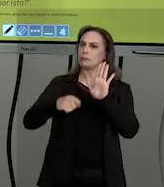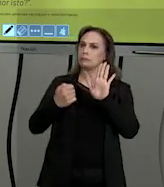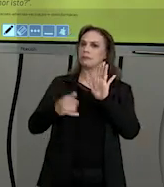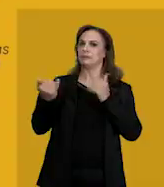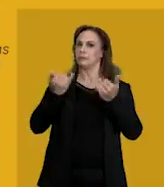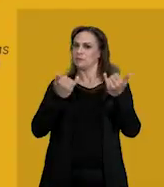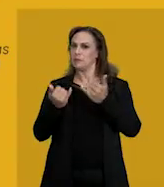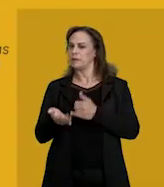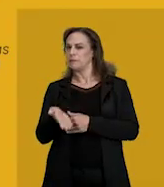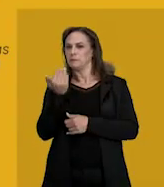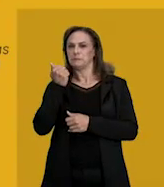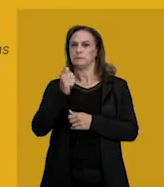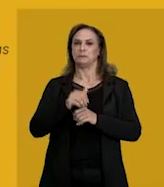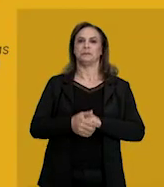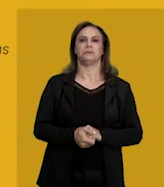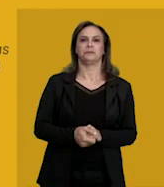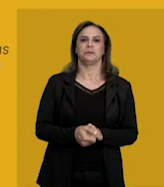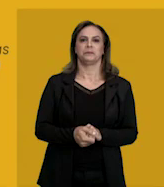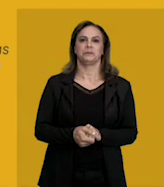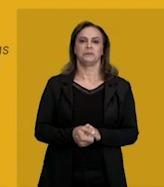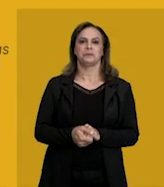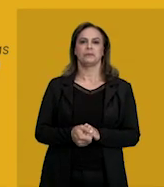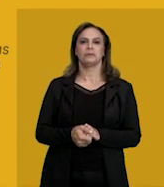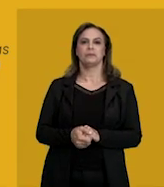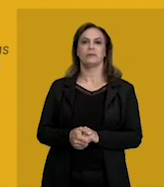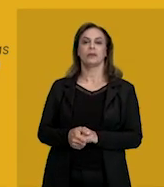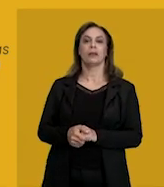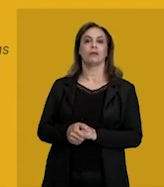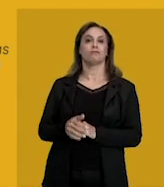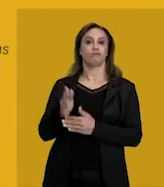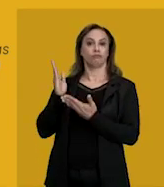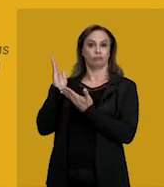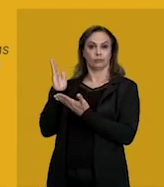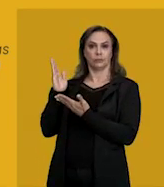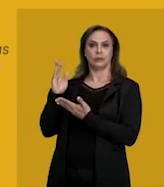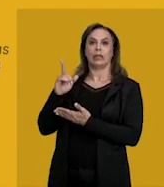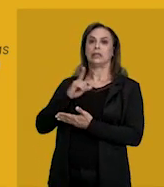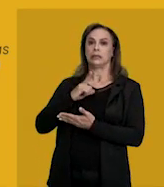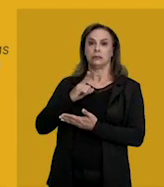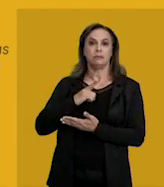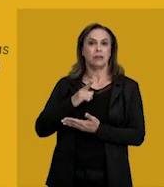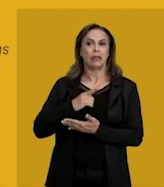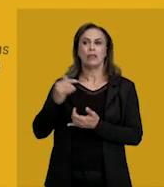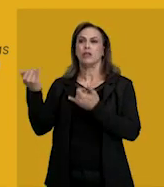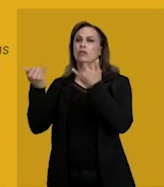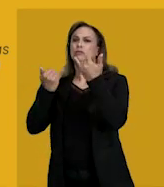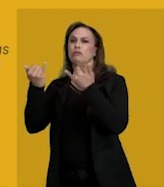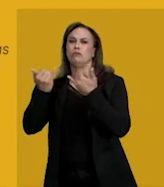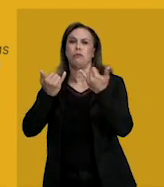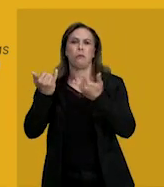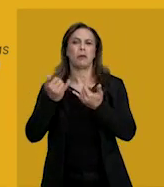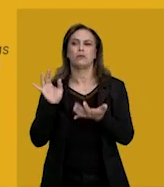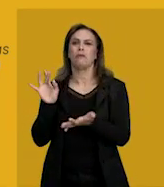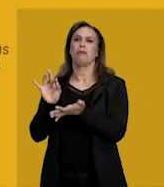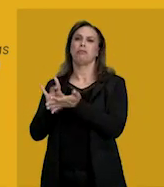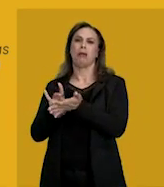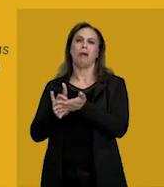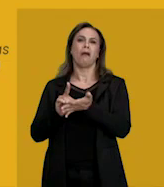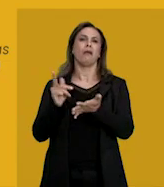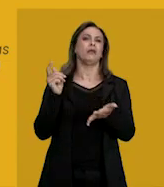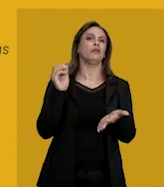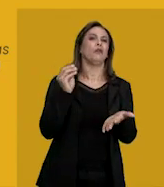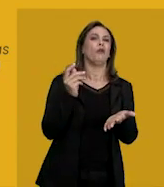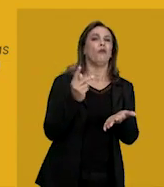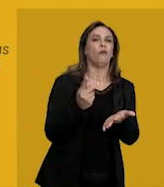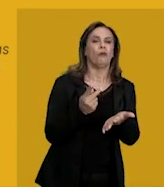comigo. Há muita informação e desinformação sobre vacinação e reações após